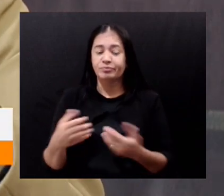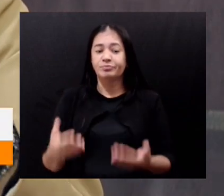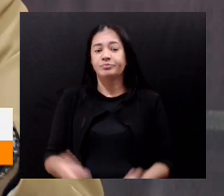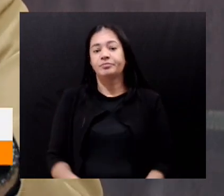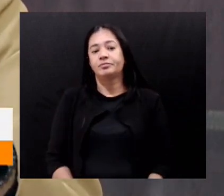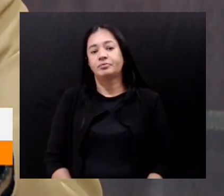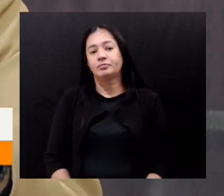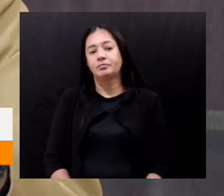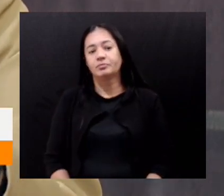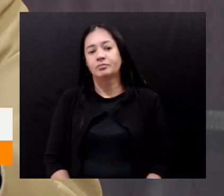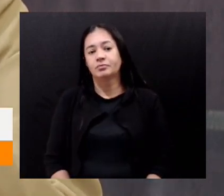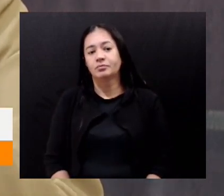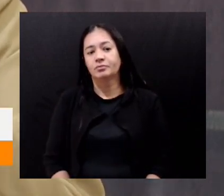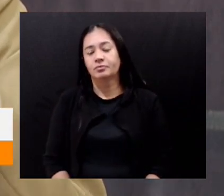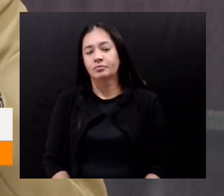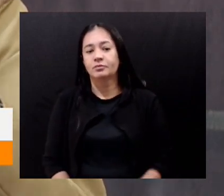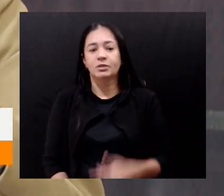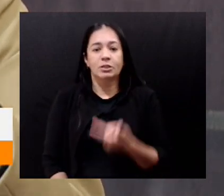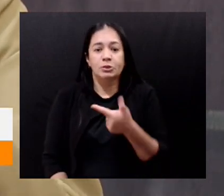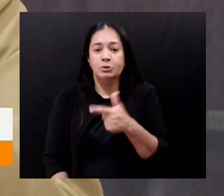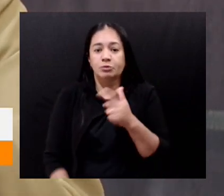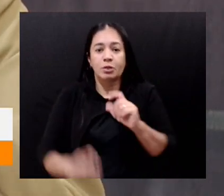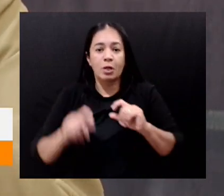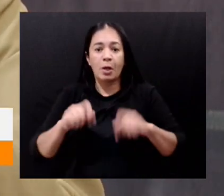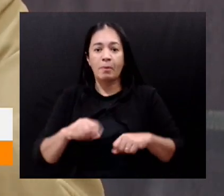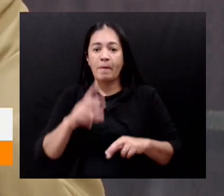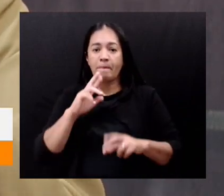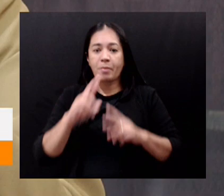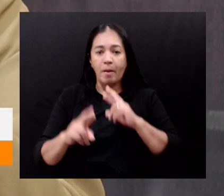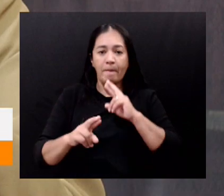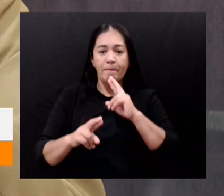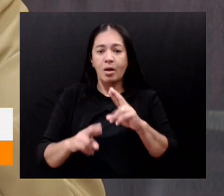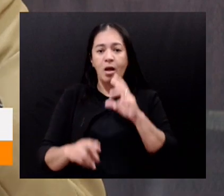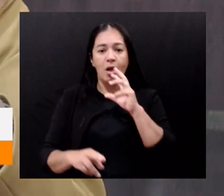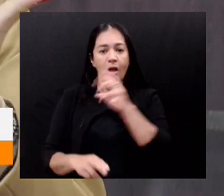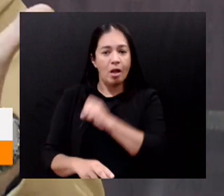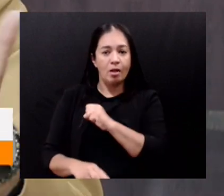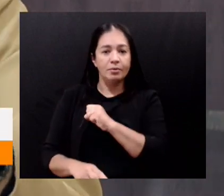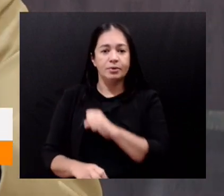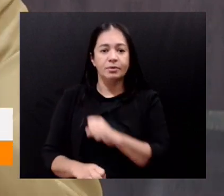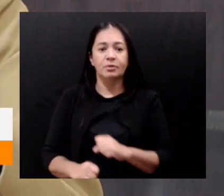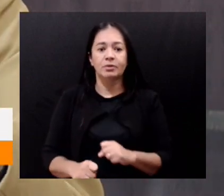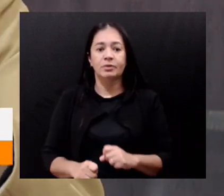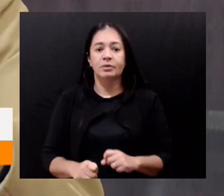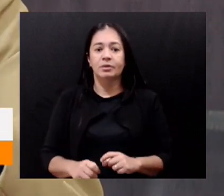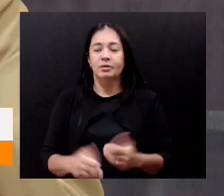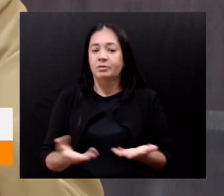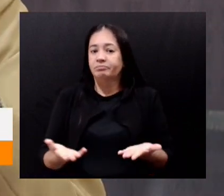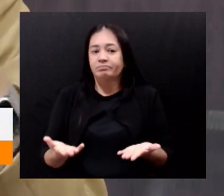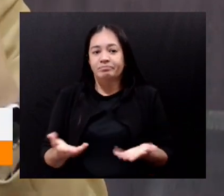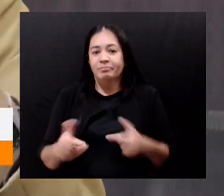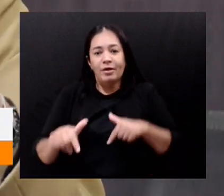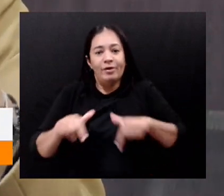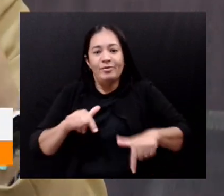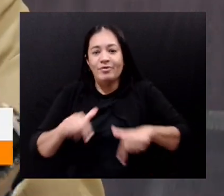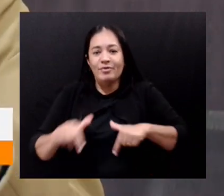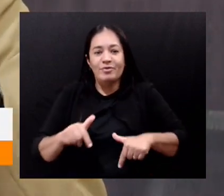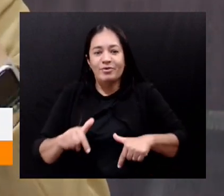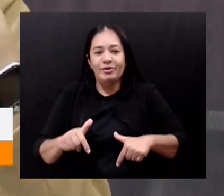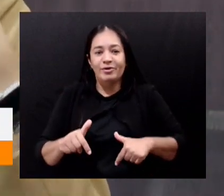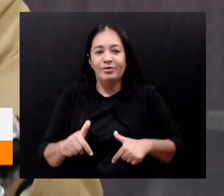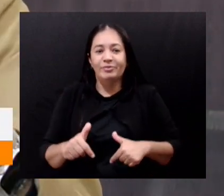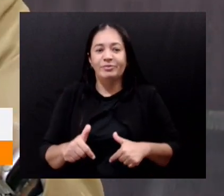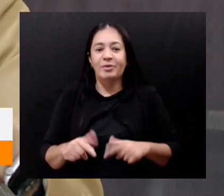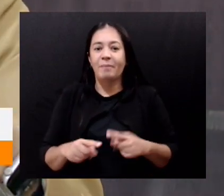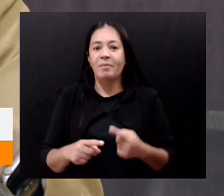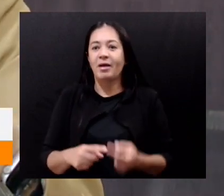não há capacidade de resposta, apesar deles trabalharem e eu recebo conclusões de processo à meia-noite, 1 da manhã,